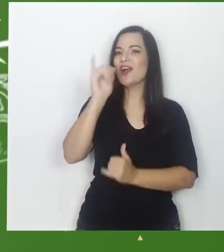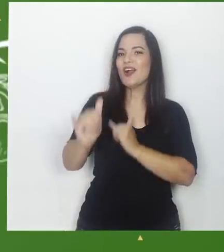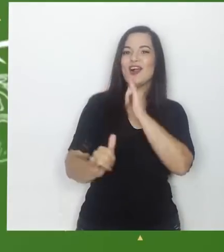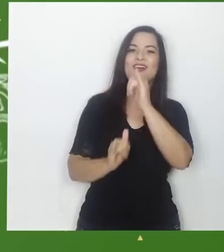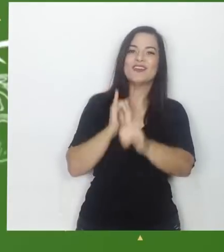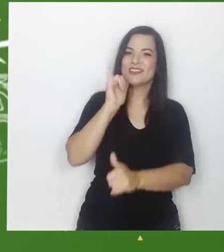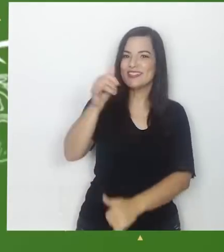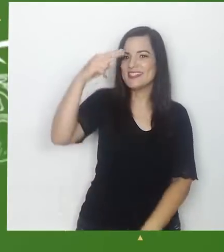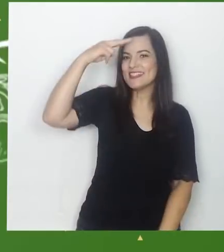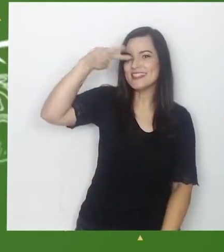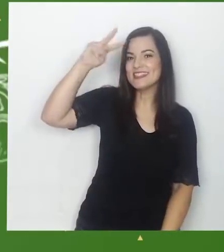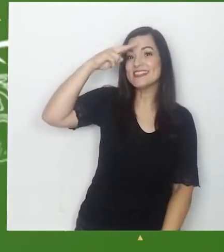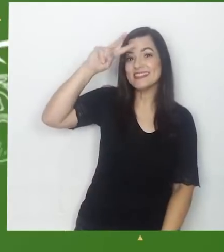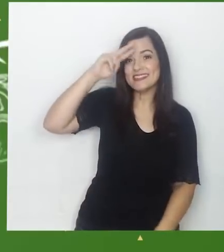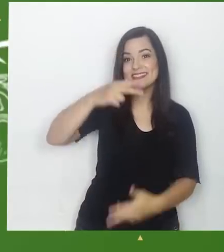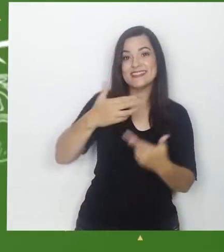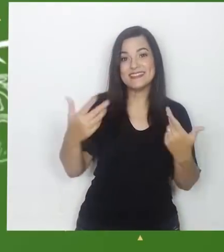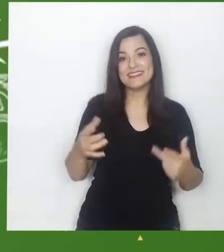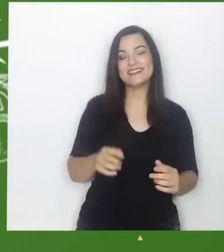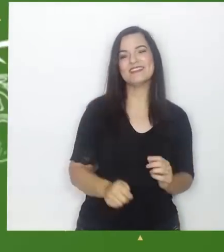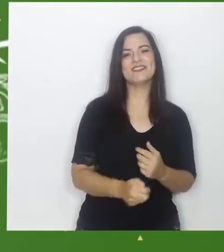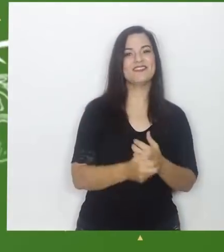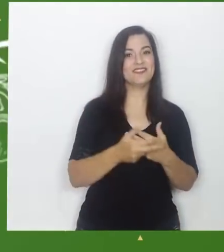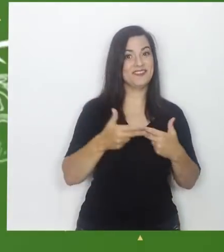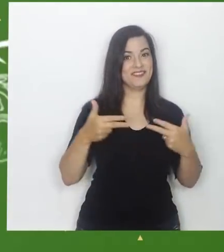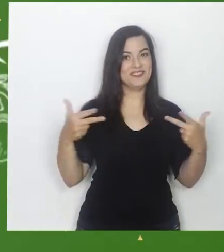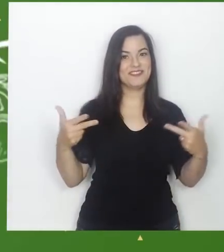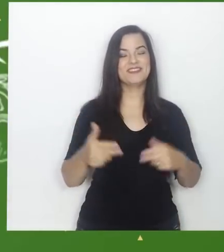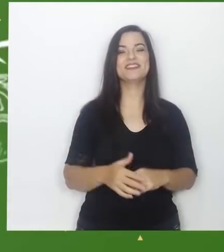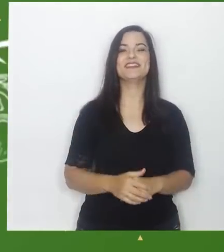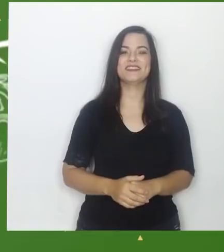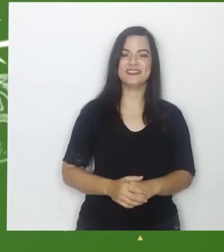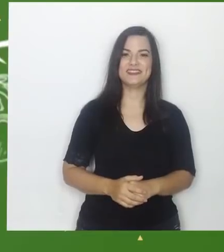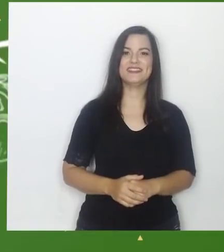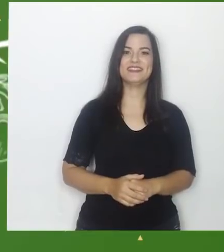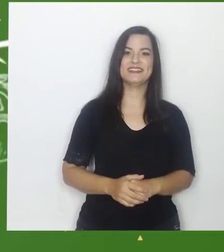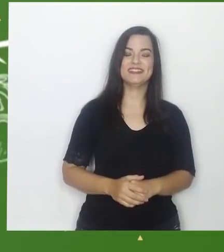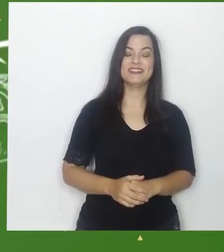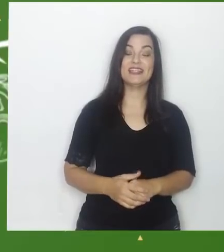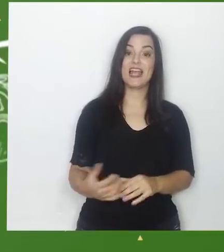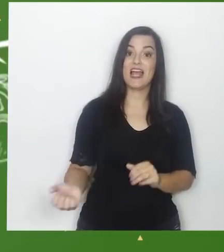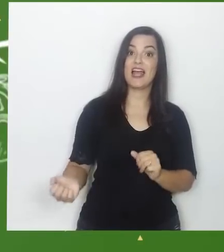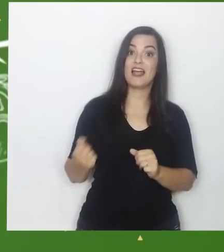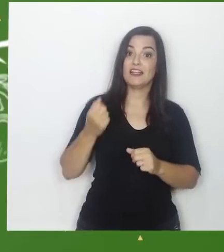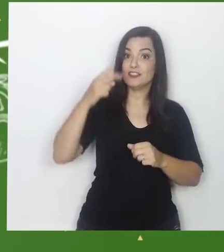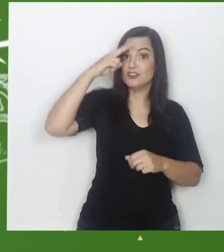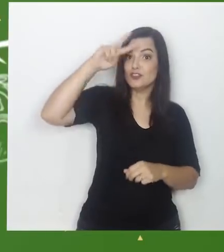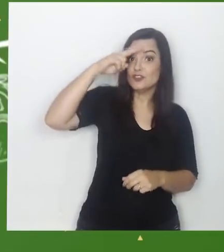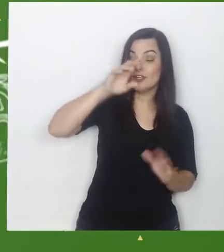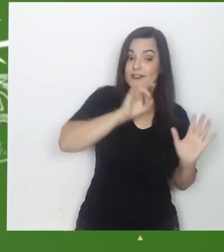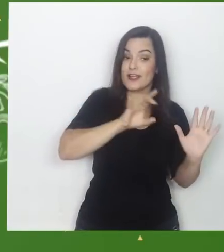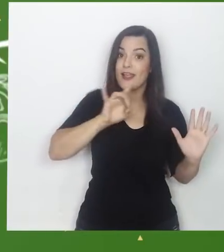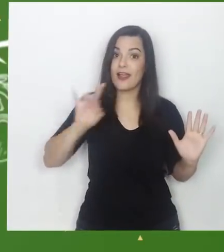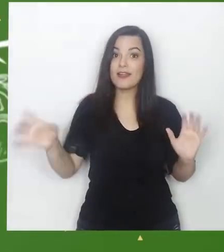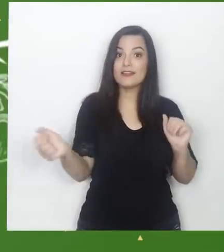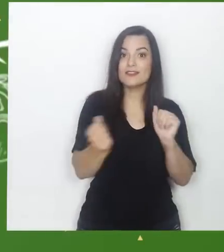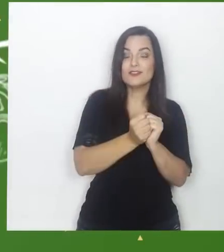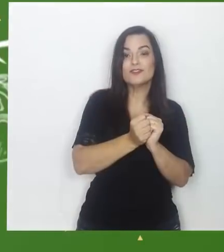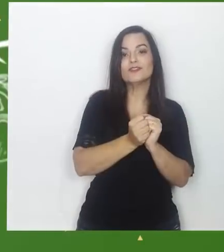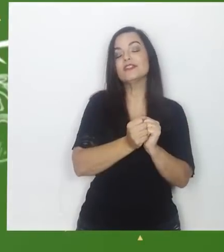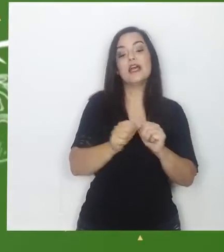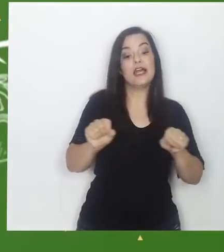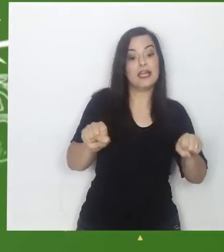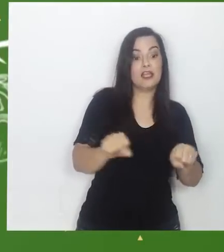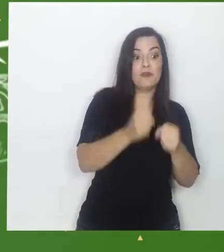cenário e começamos a trazer para vocês algumas histórias. E aí, junto com essas histórias, encerramos o